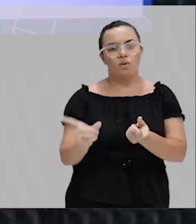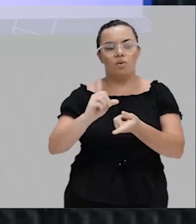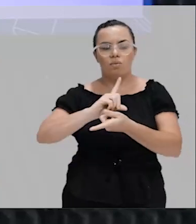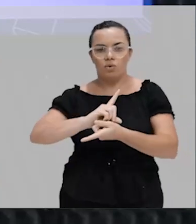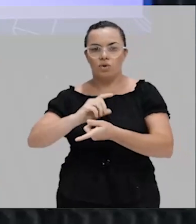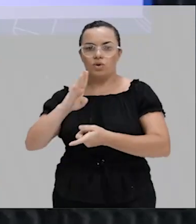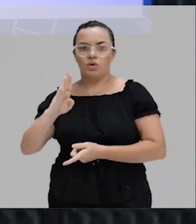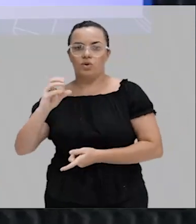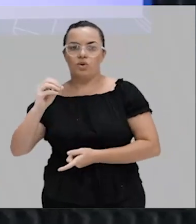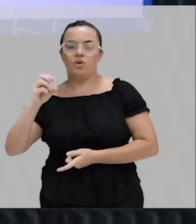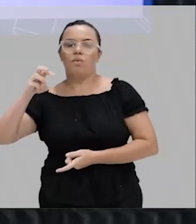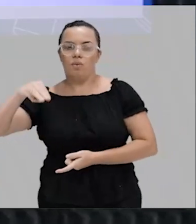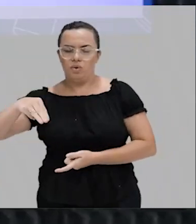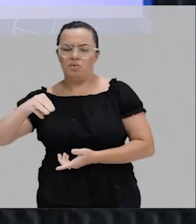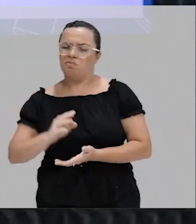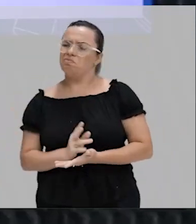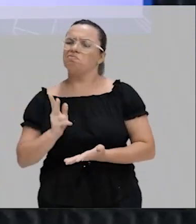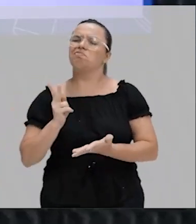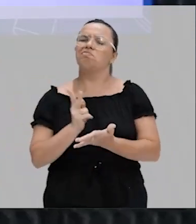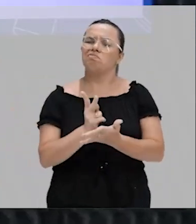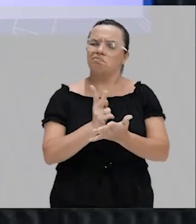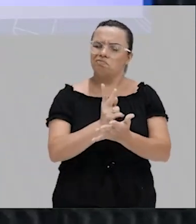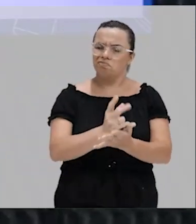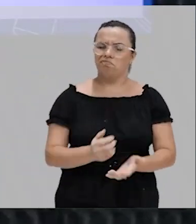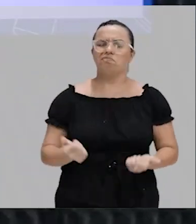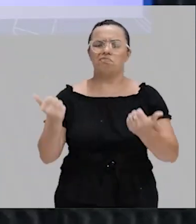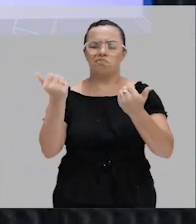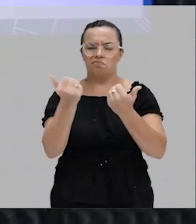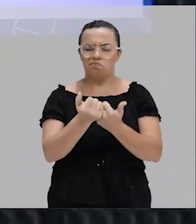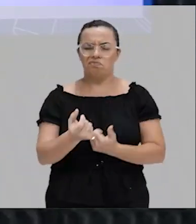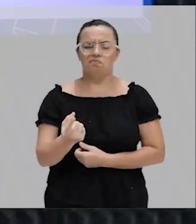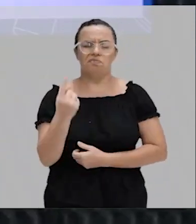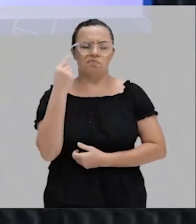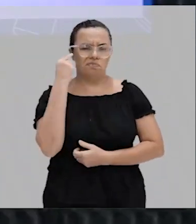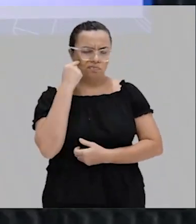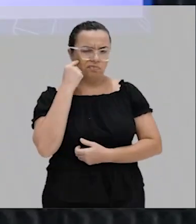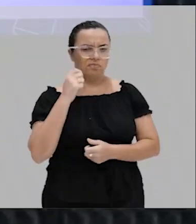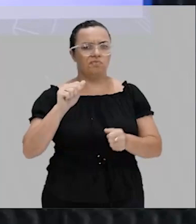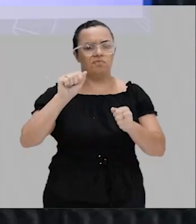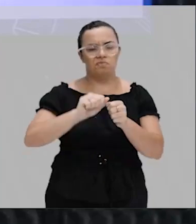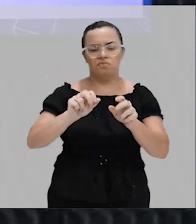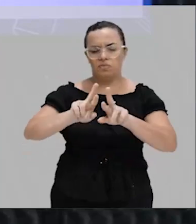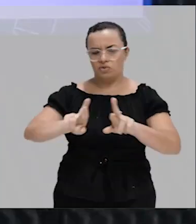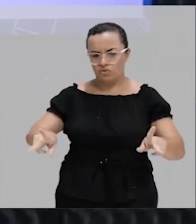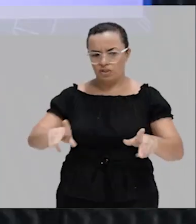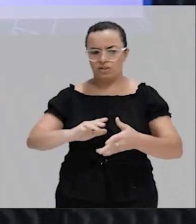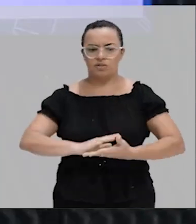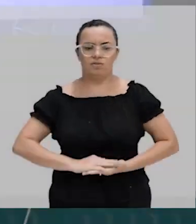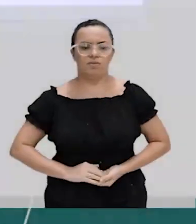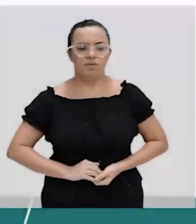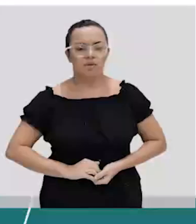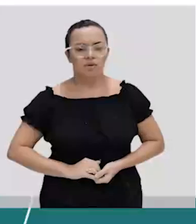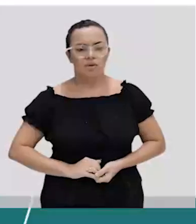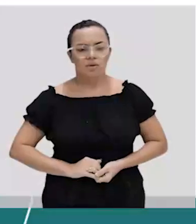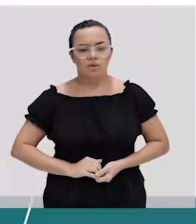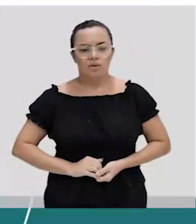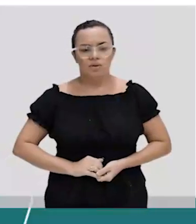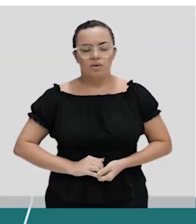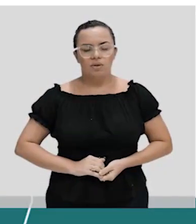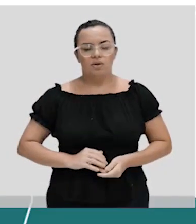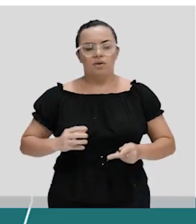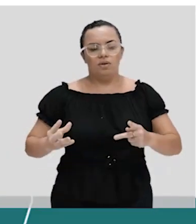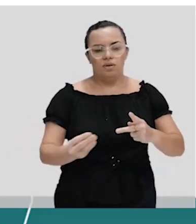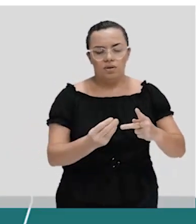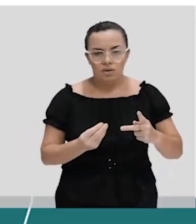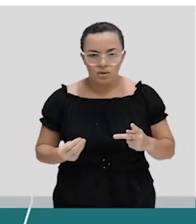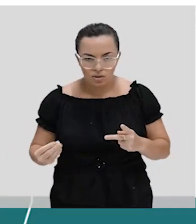essa substituição quando vocês tiverem alguma dúvida que vocês vão conseguir fazer essa diferenciação. Plural dos